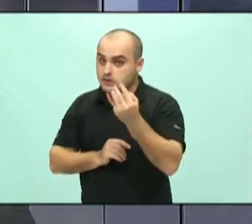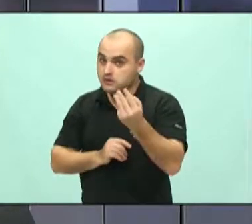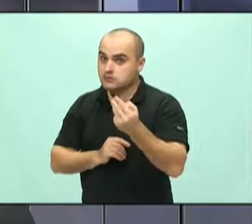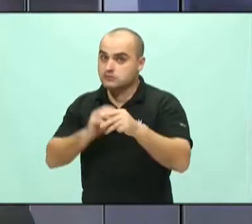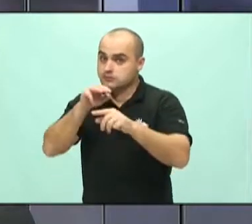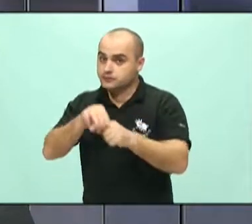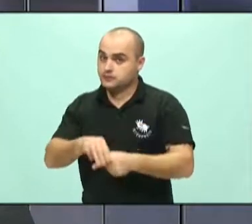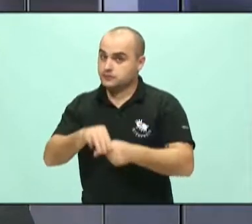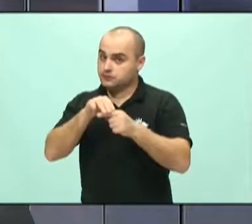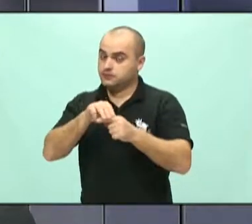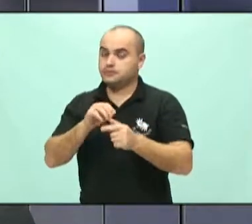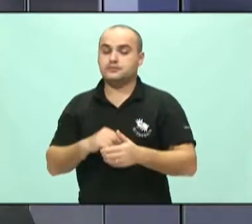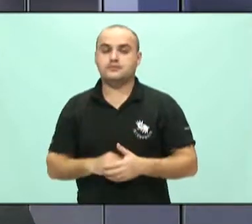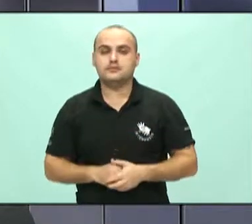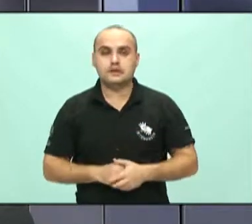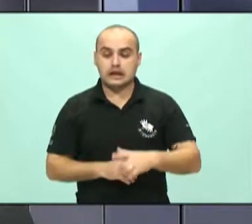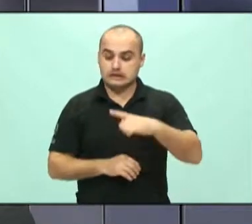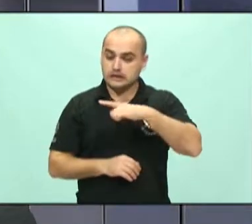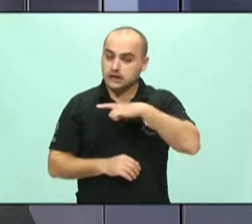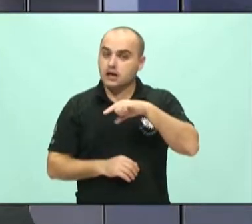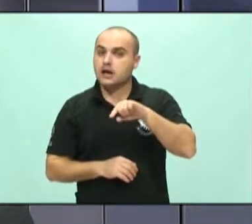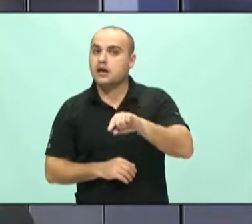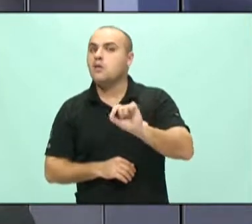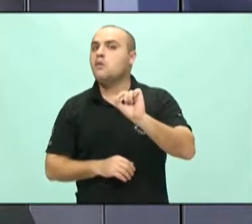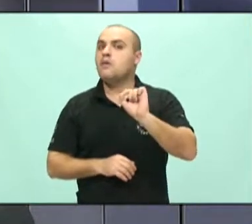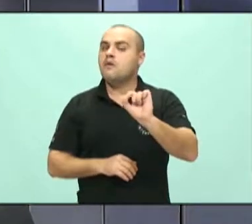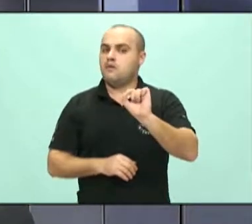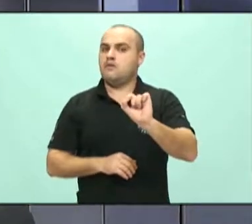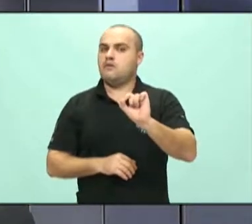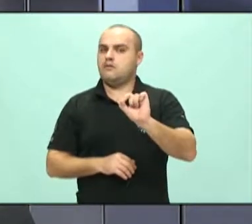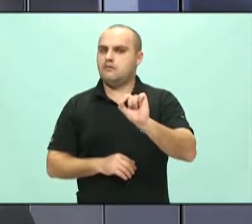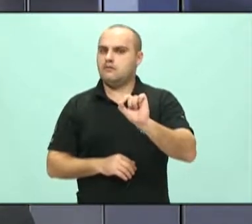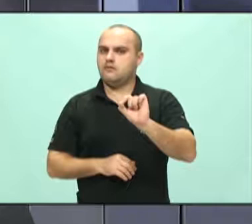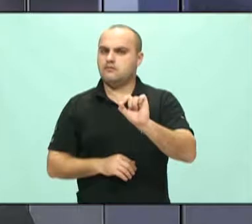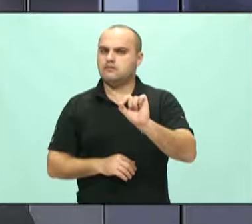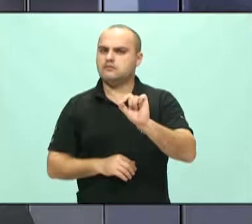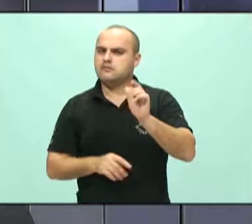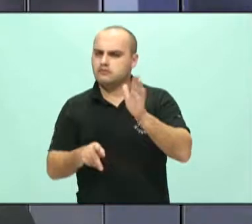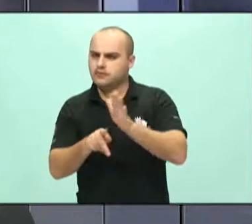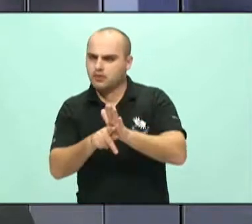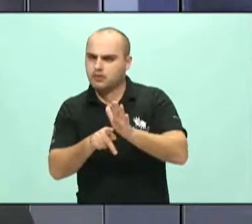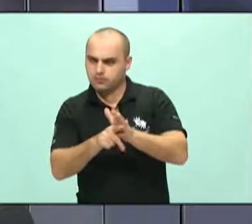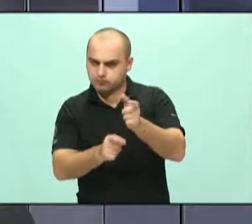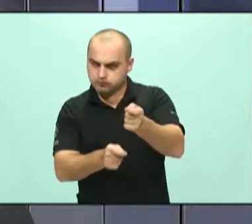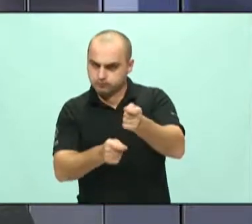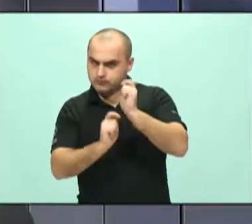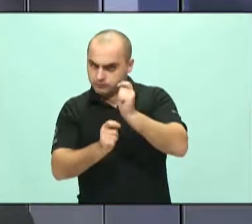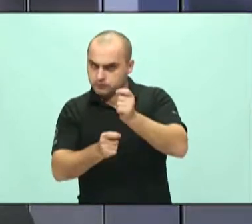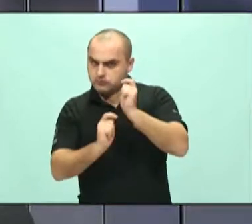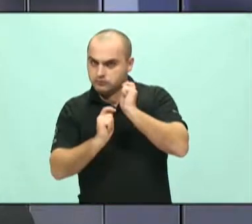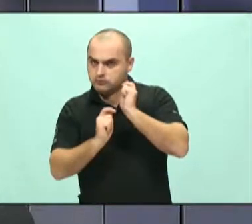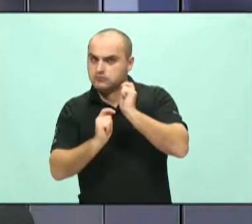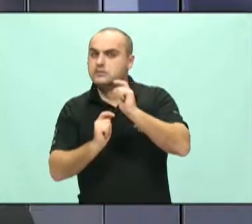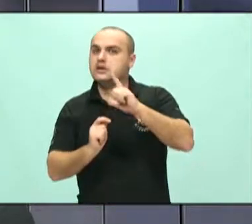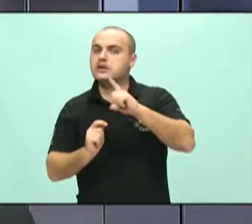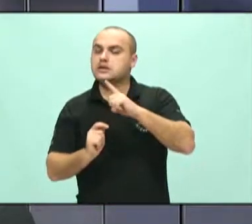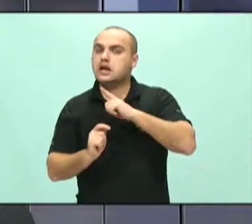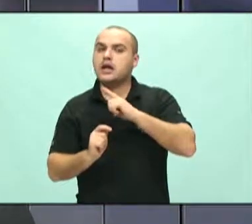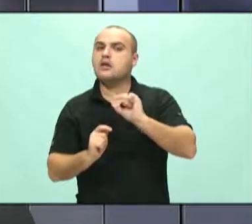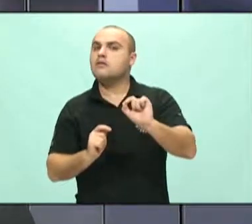municípios. Nós temos aqui, além de toda a questão pesqueira, uma